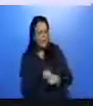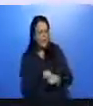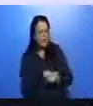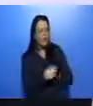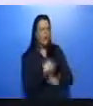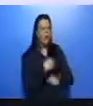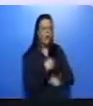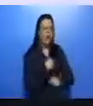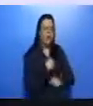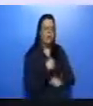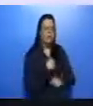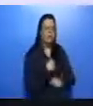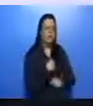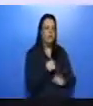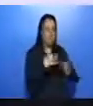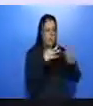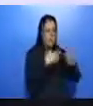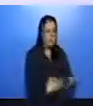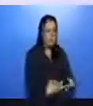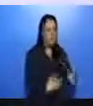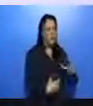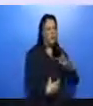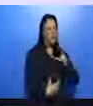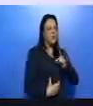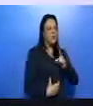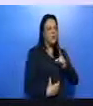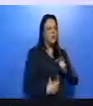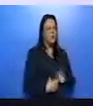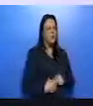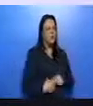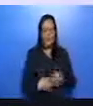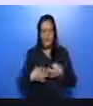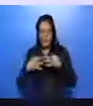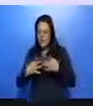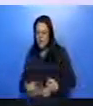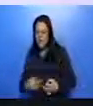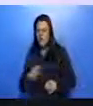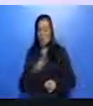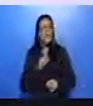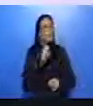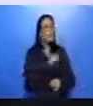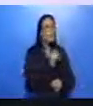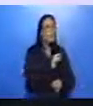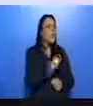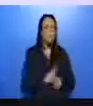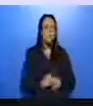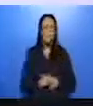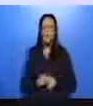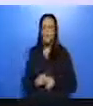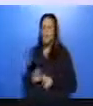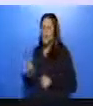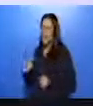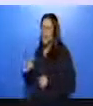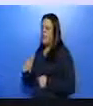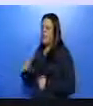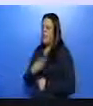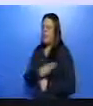quê? De que passaremos no vestibular. Essa minha segunda